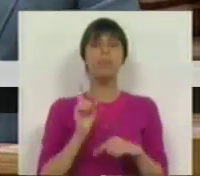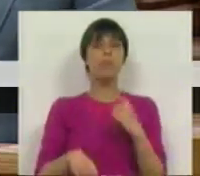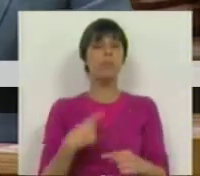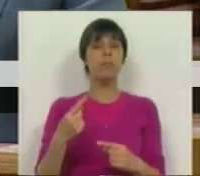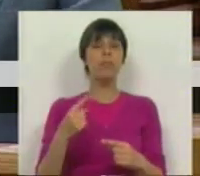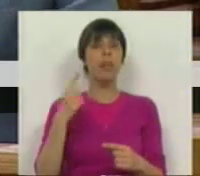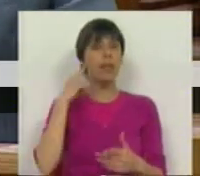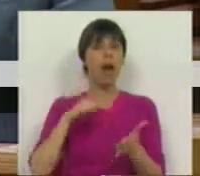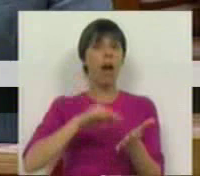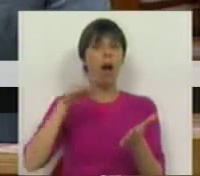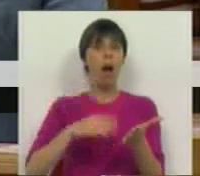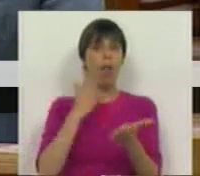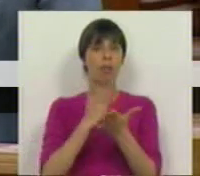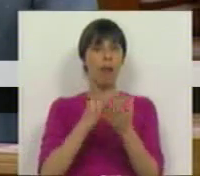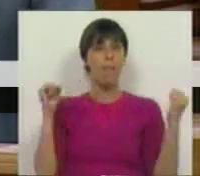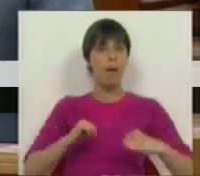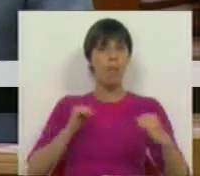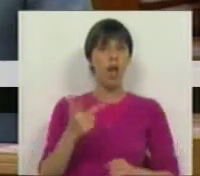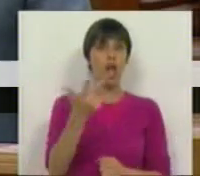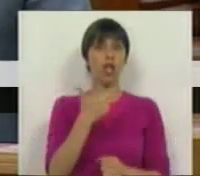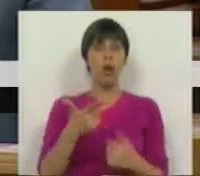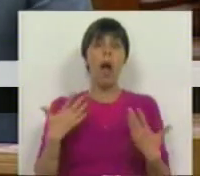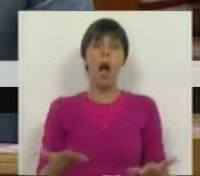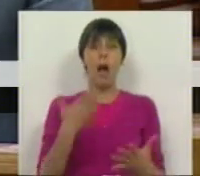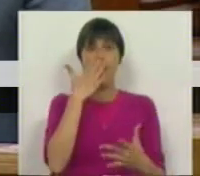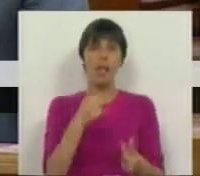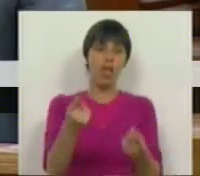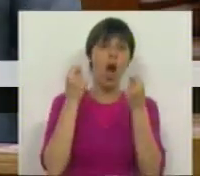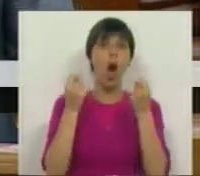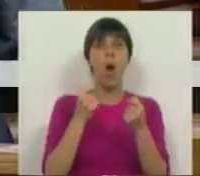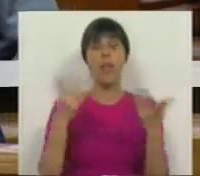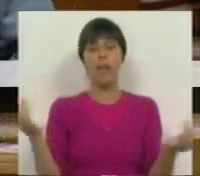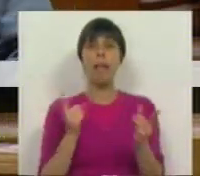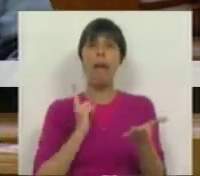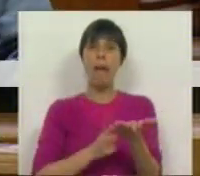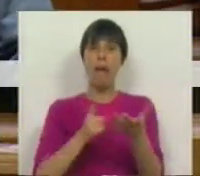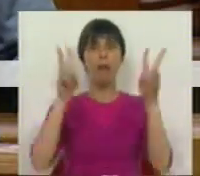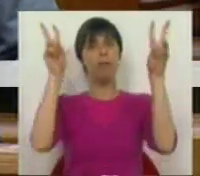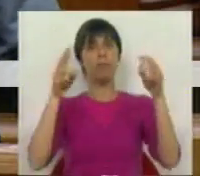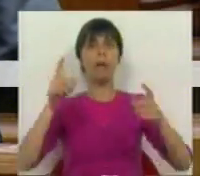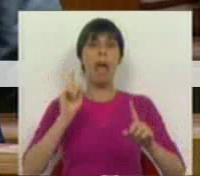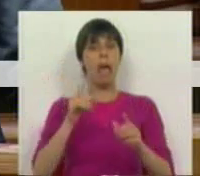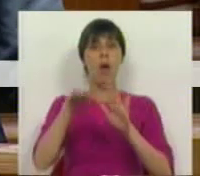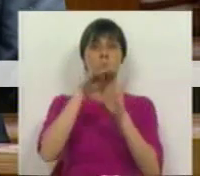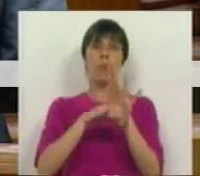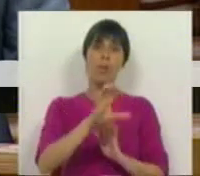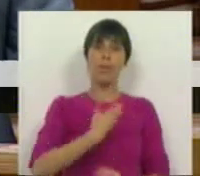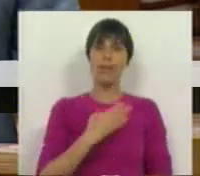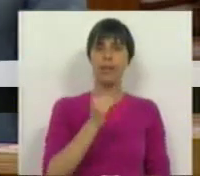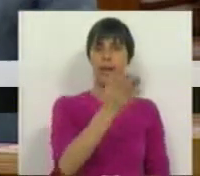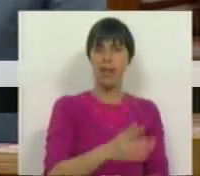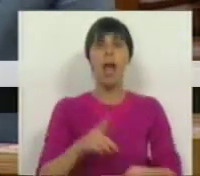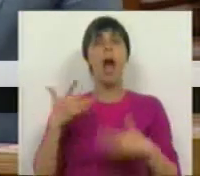depois de ter assinado o memorando da Troika, que agora parecem odiar, era este o título do programa do